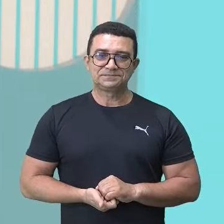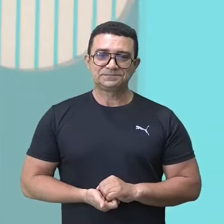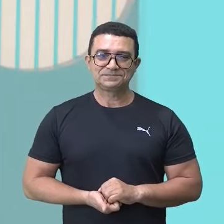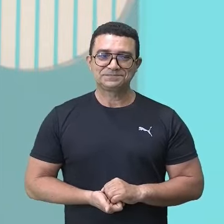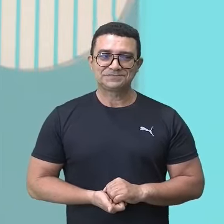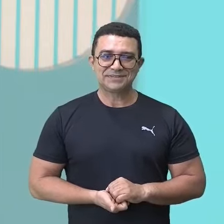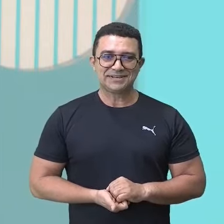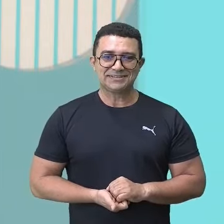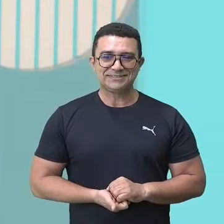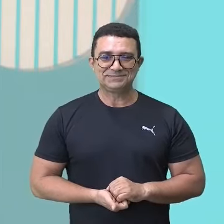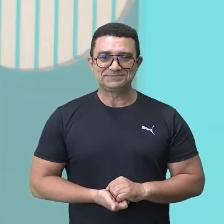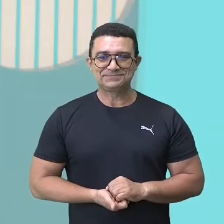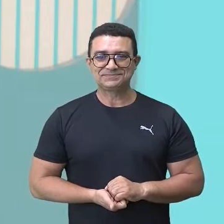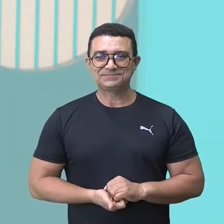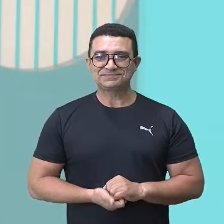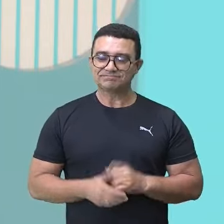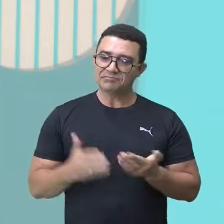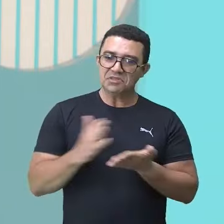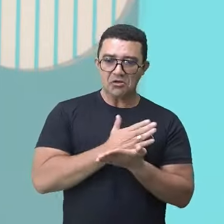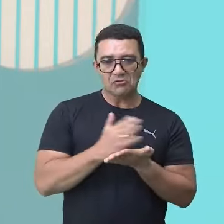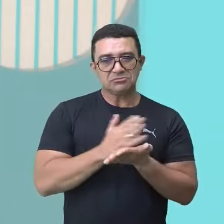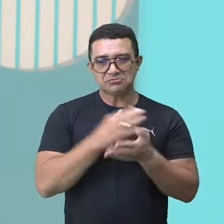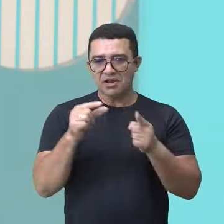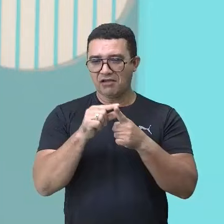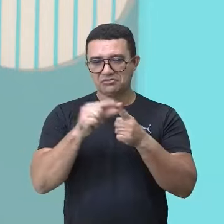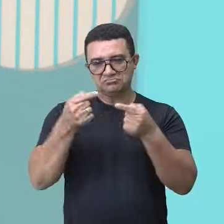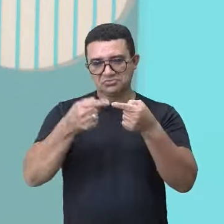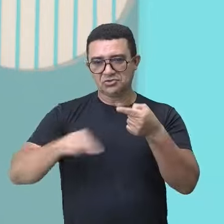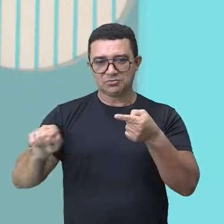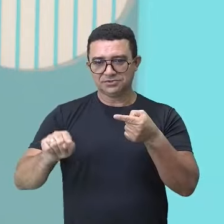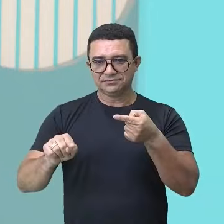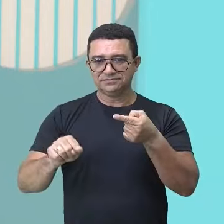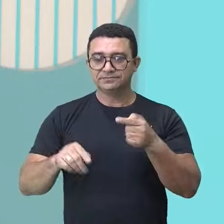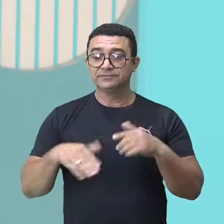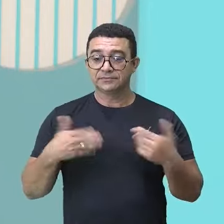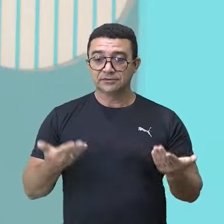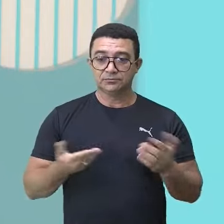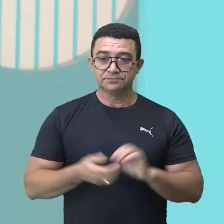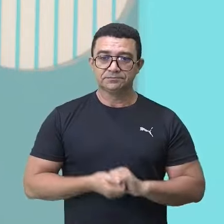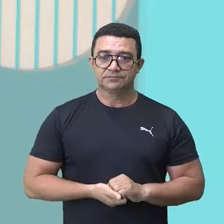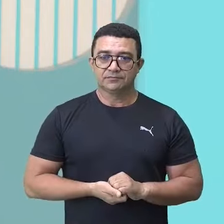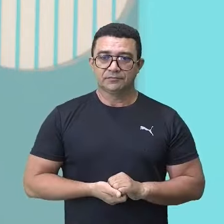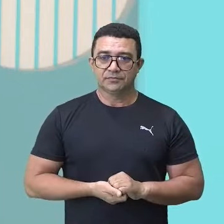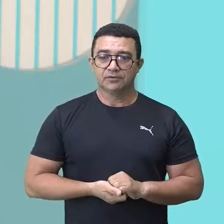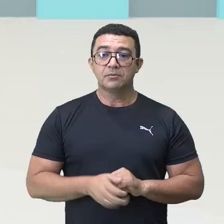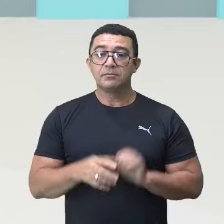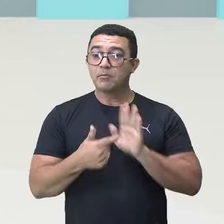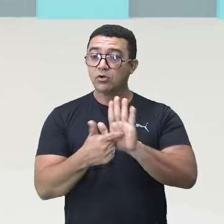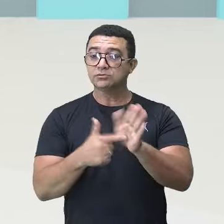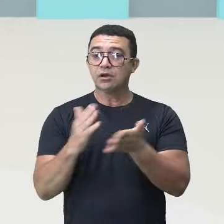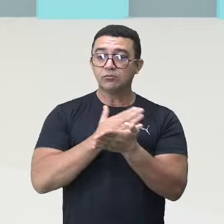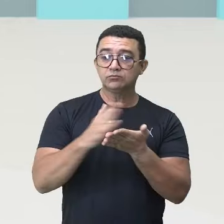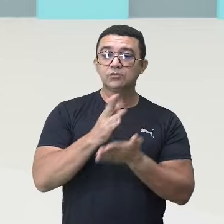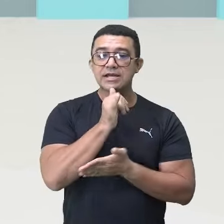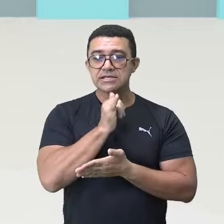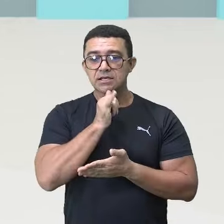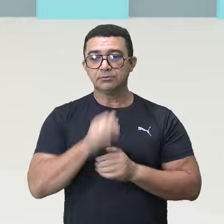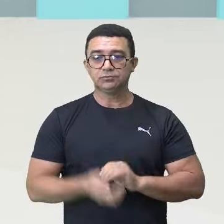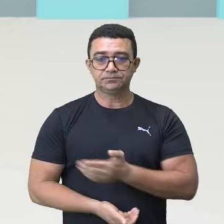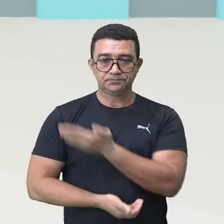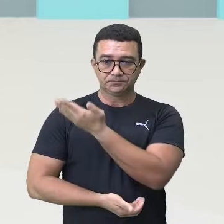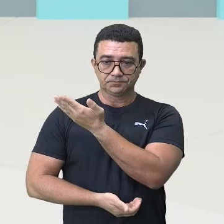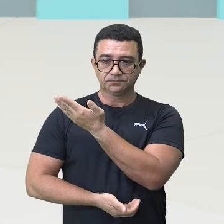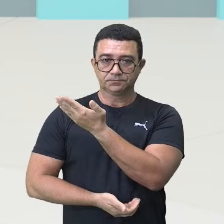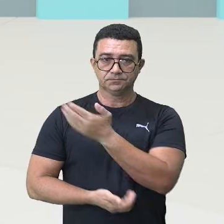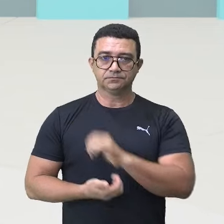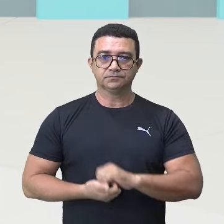citado anteriormente não é possível por isso que é invariável então vamos entender a seguinte situação nos exemplos vejam aqui comigo vamos